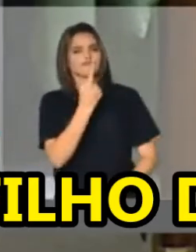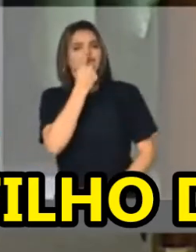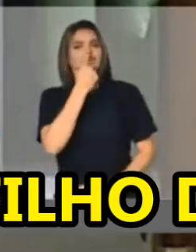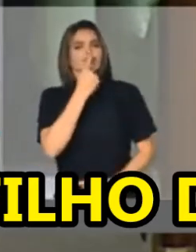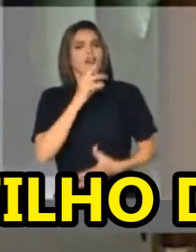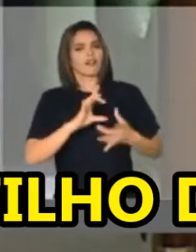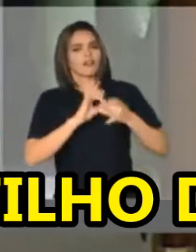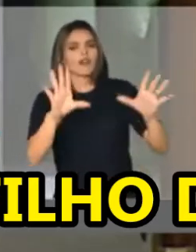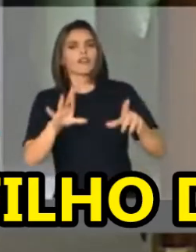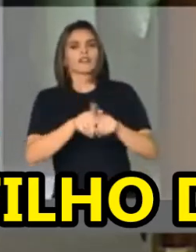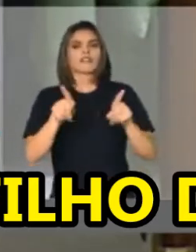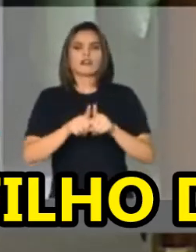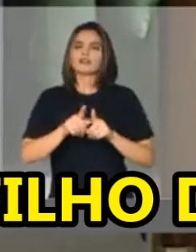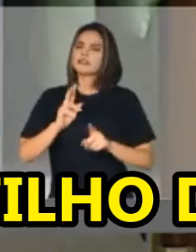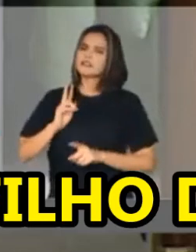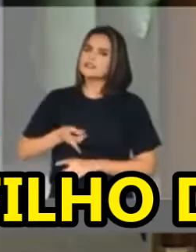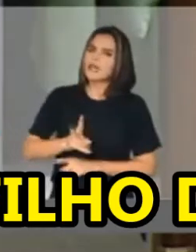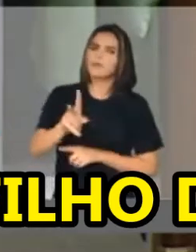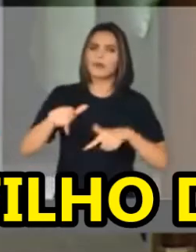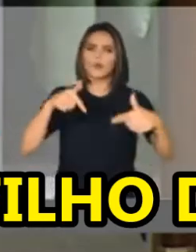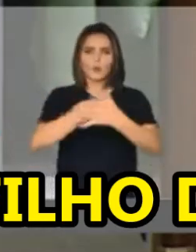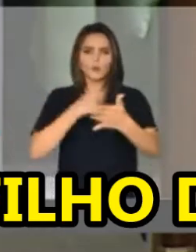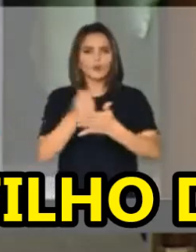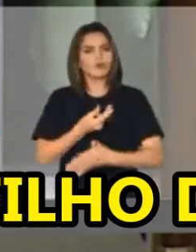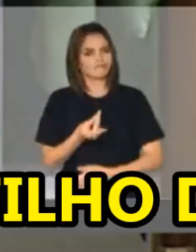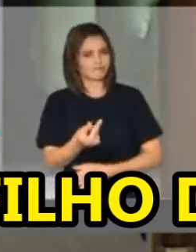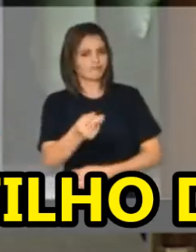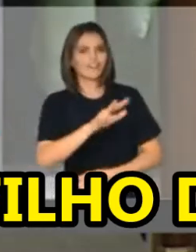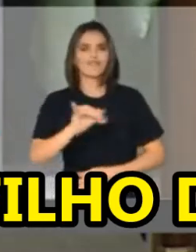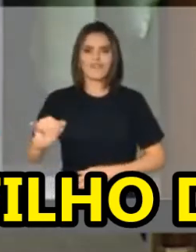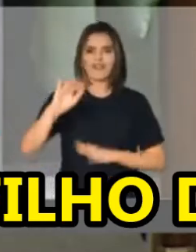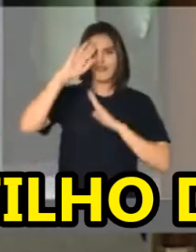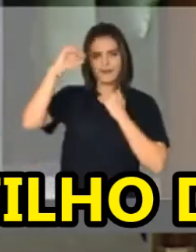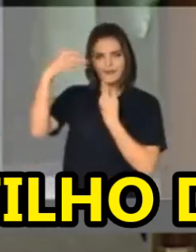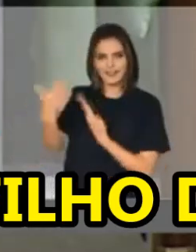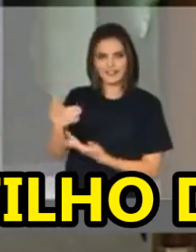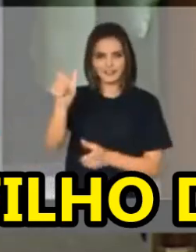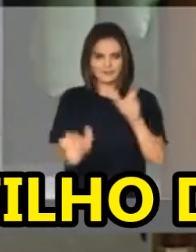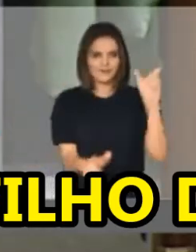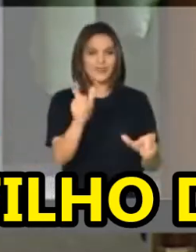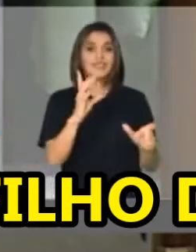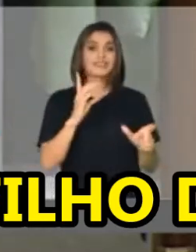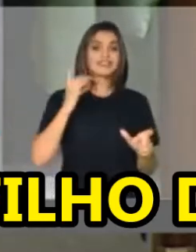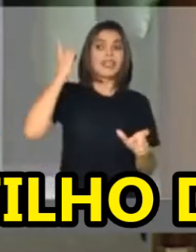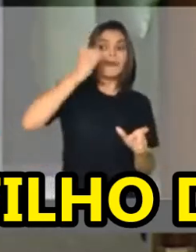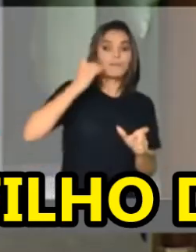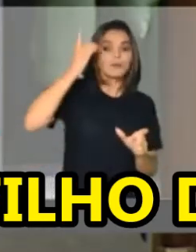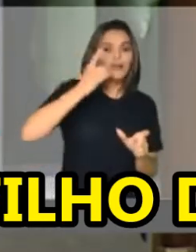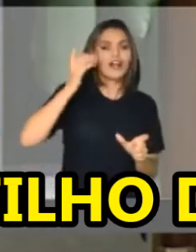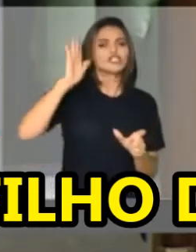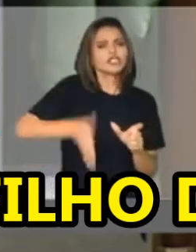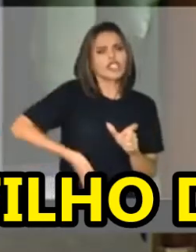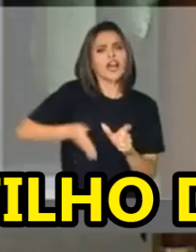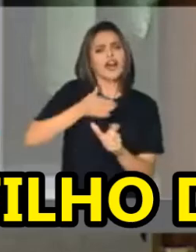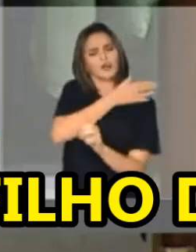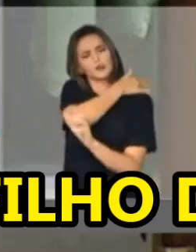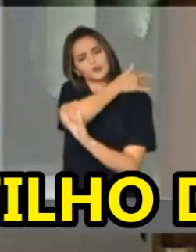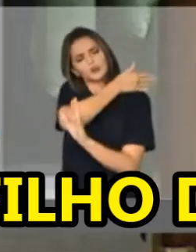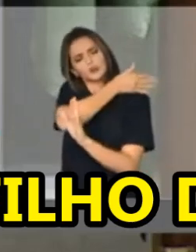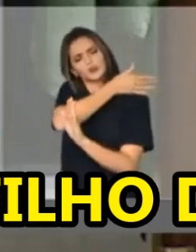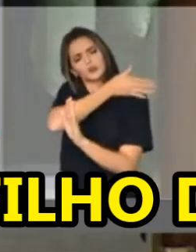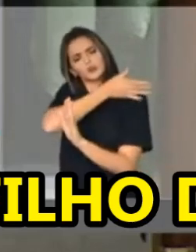continuarão lutando, e as minhas homenagens também aos parlamentares que lutaram neste parlamento e que deixam